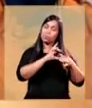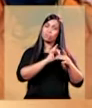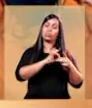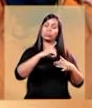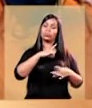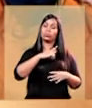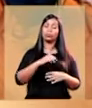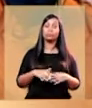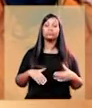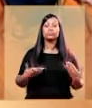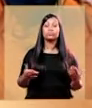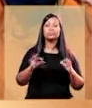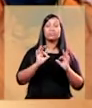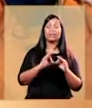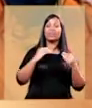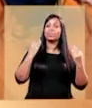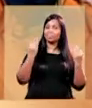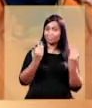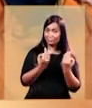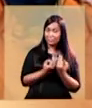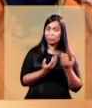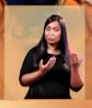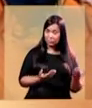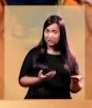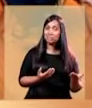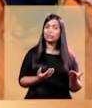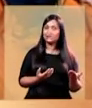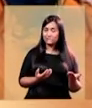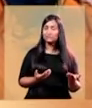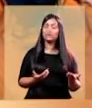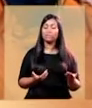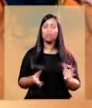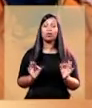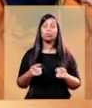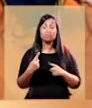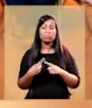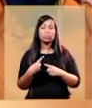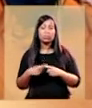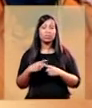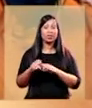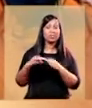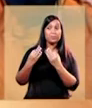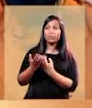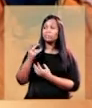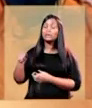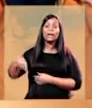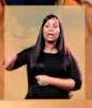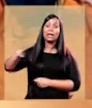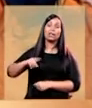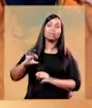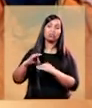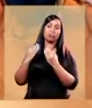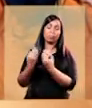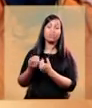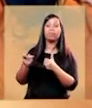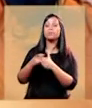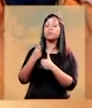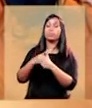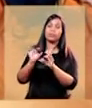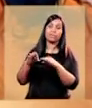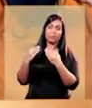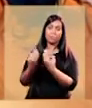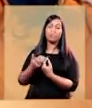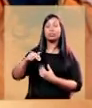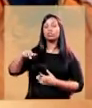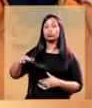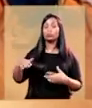Então você... É a família que tem ali, porque, né? Exatamente, porque a família daquelas crianças são eles. É a primeira